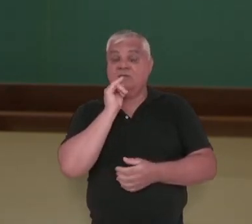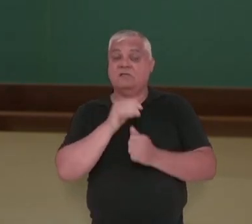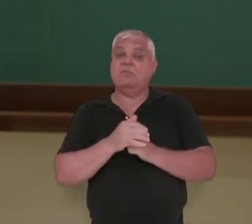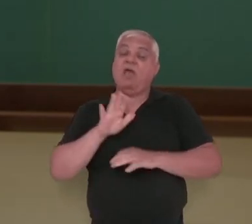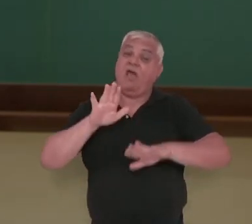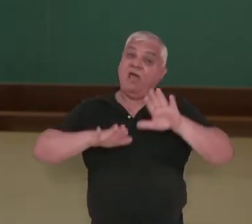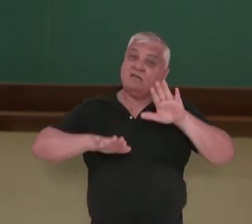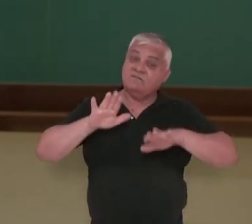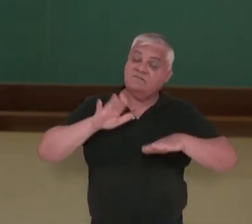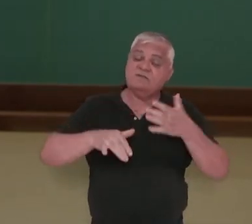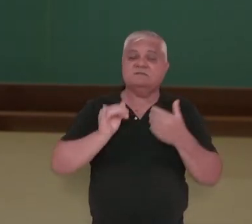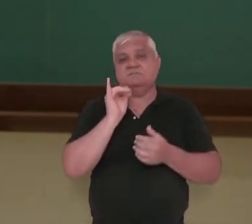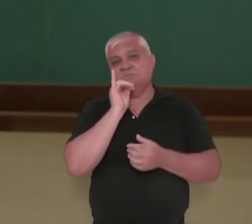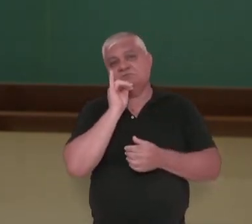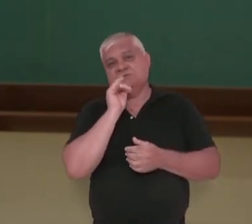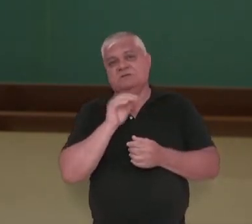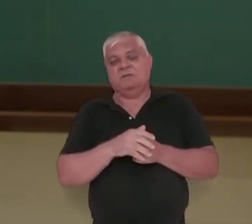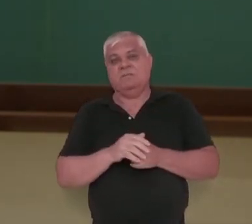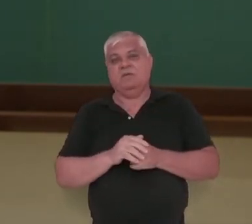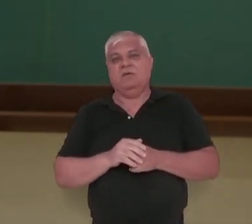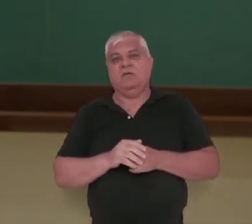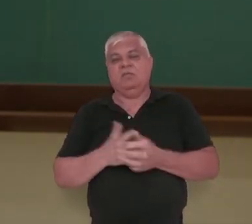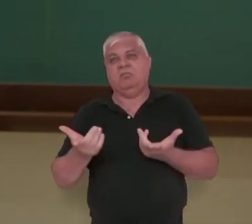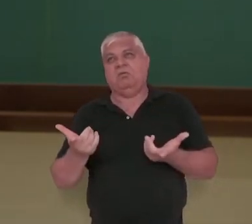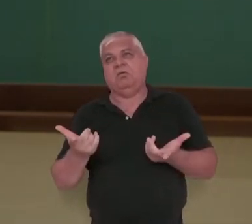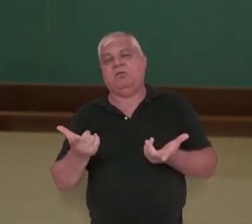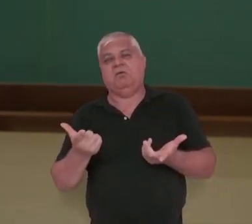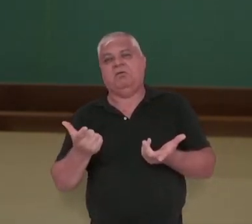eficazes contra as viroses,